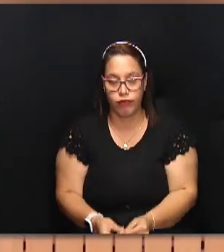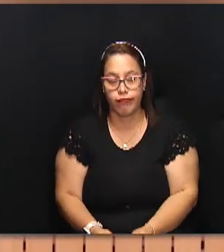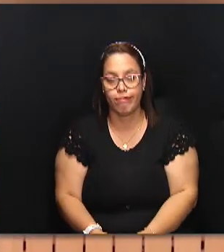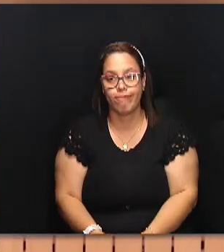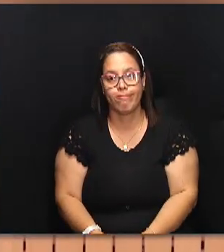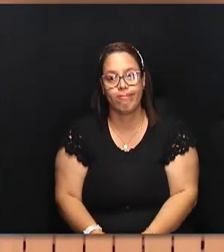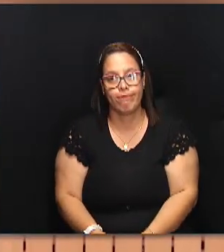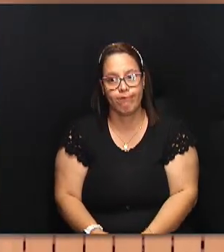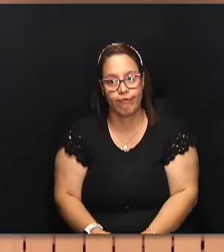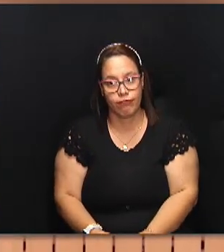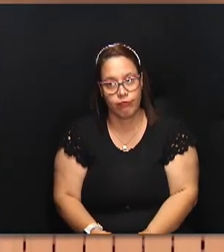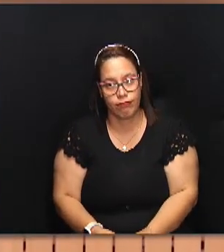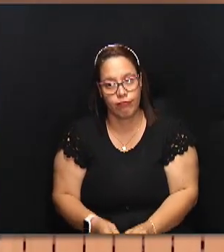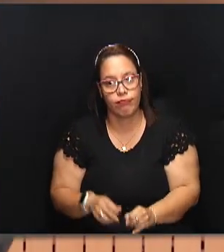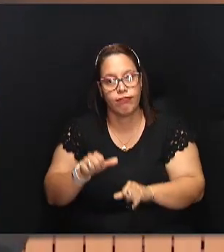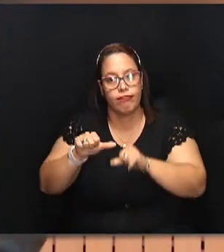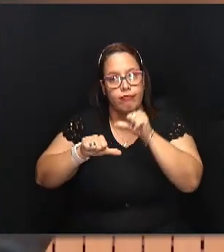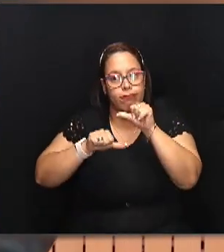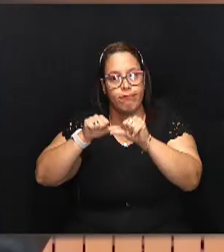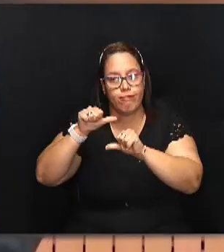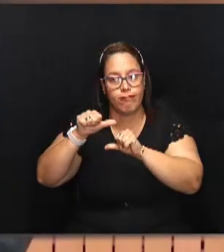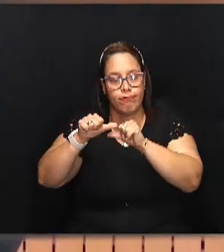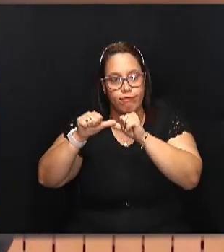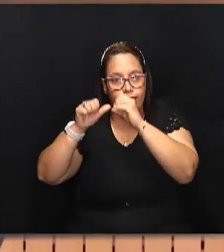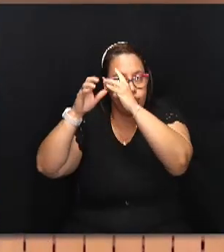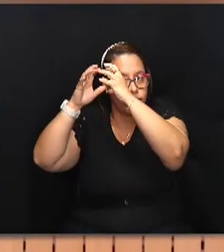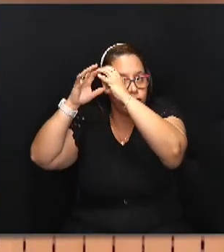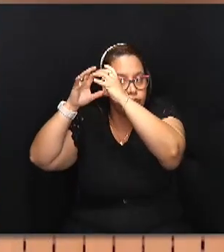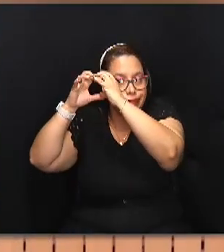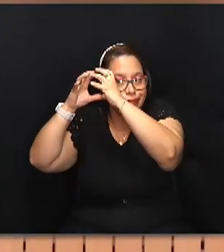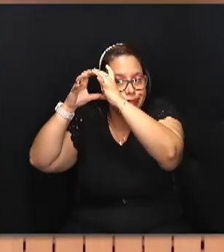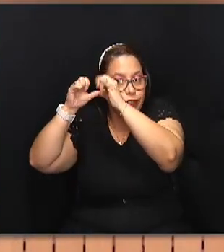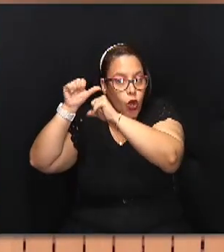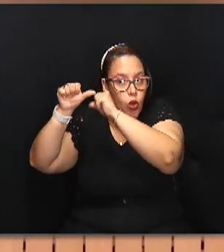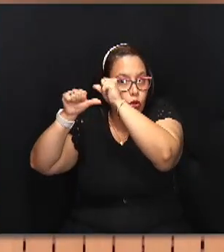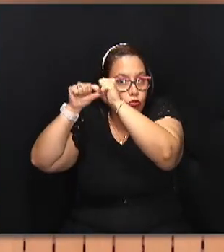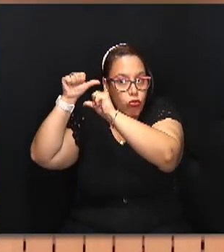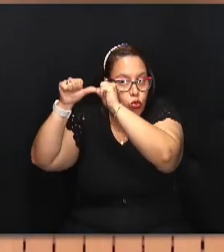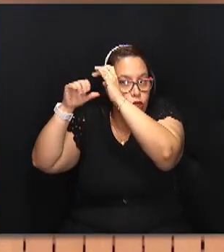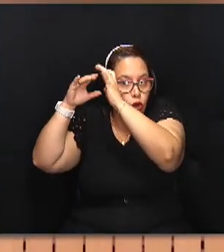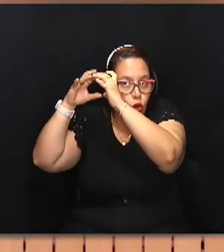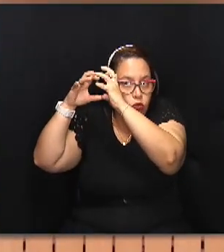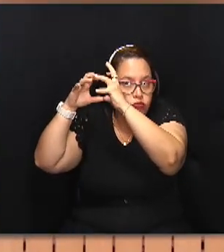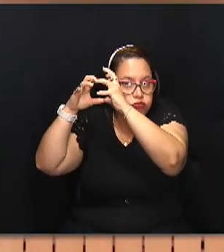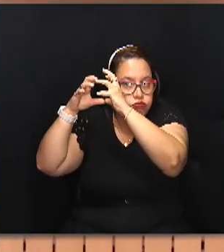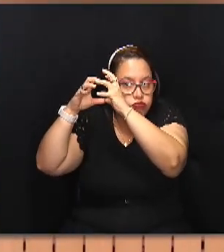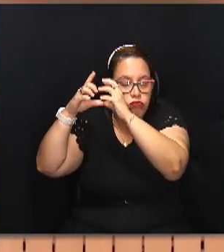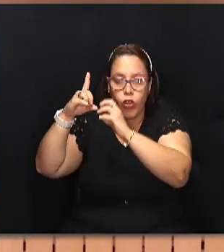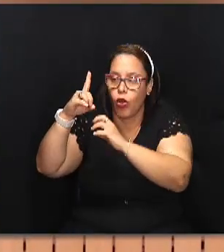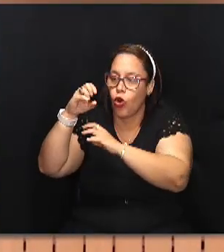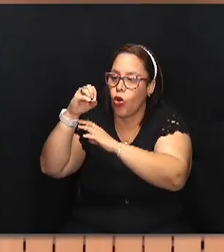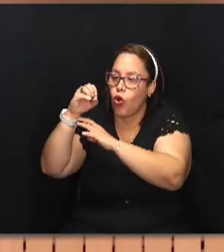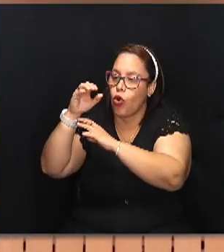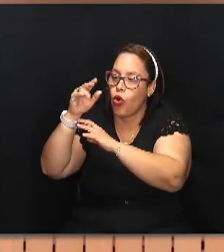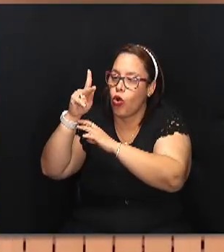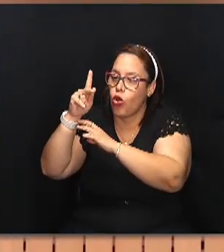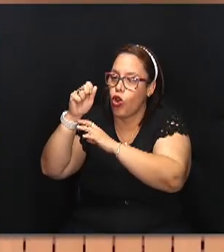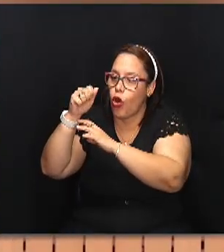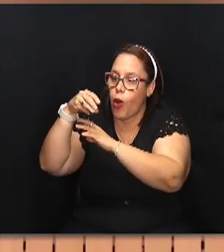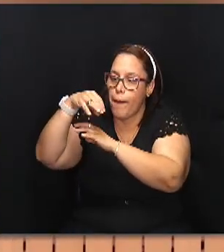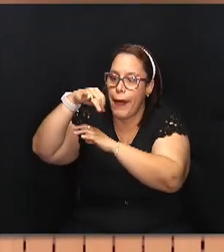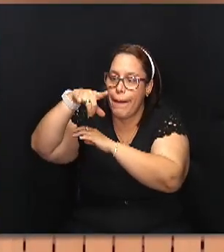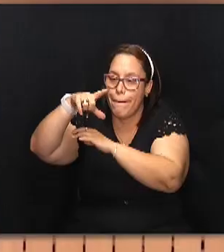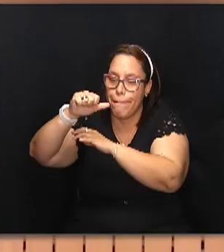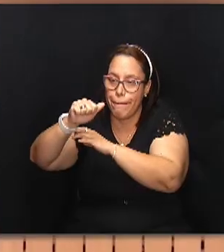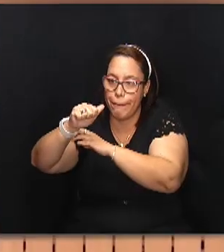Pornografia que altera o funcionamento do cérebro da pessoa. A dopamina, que é uma